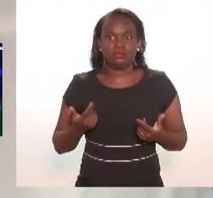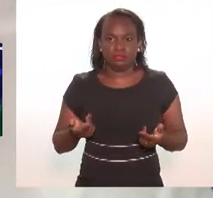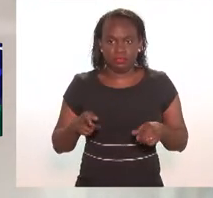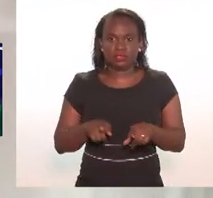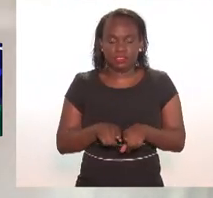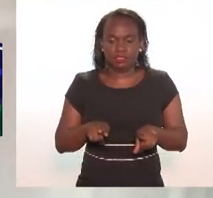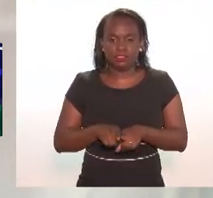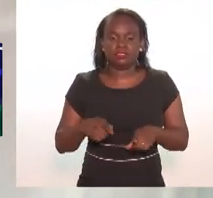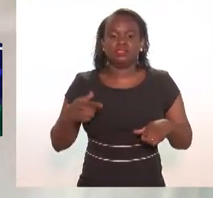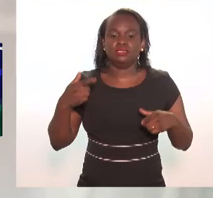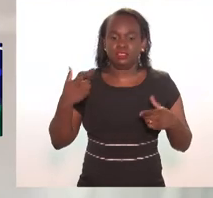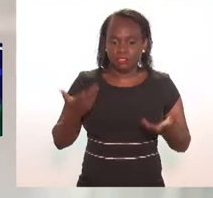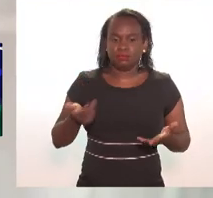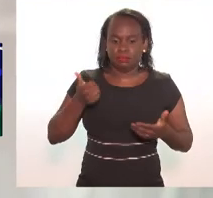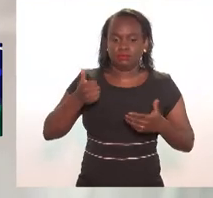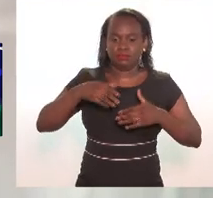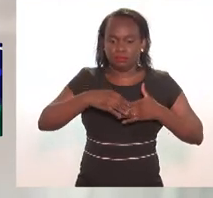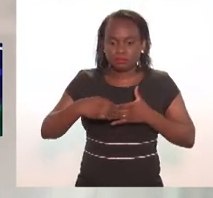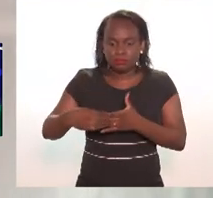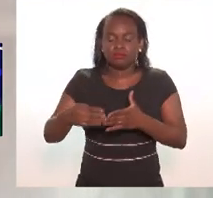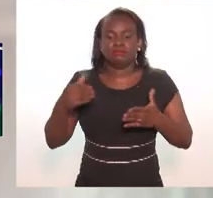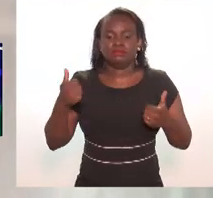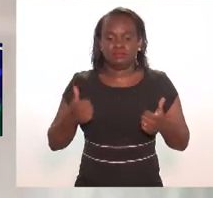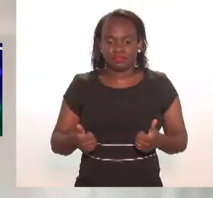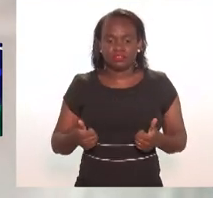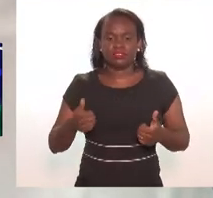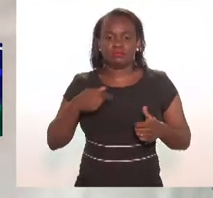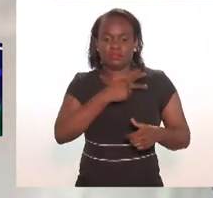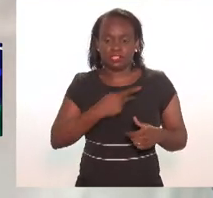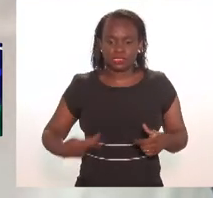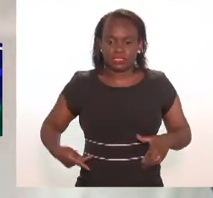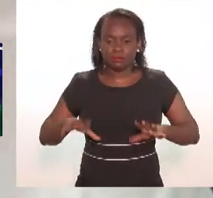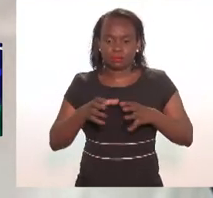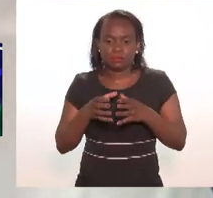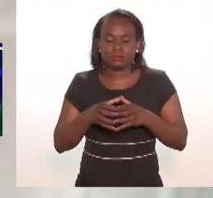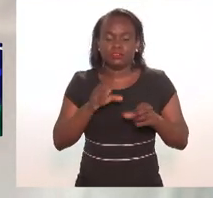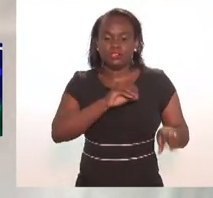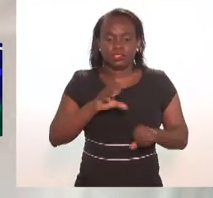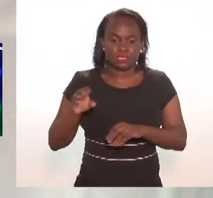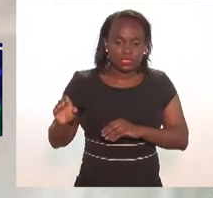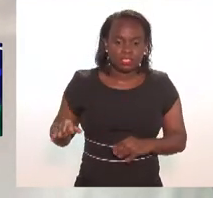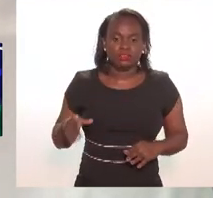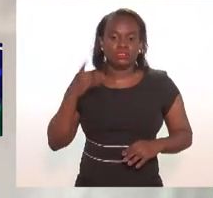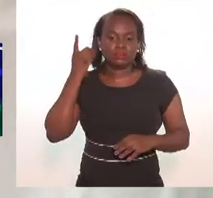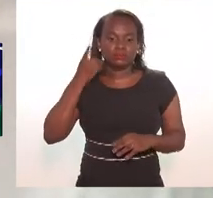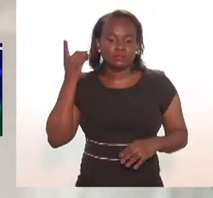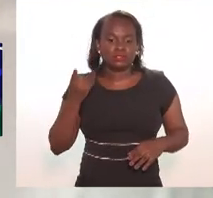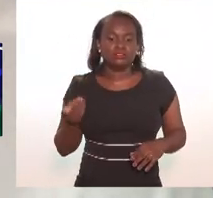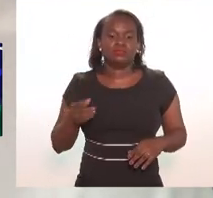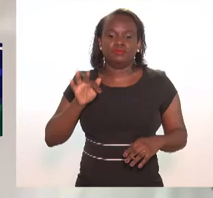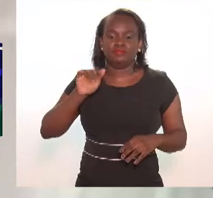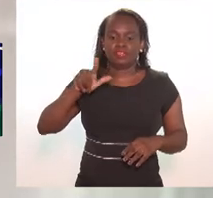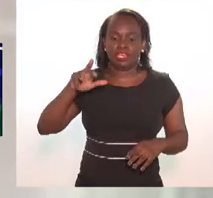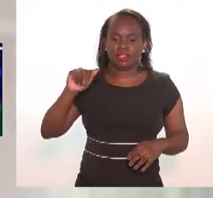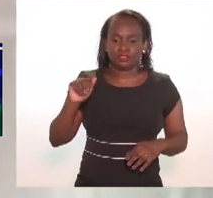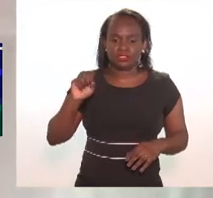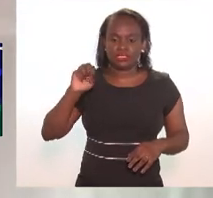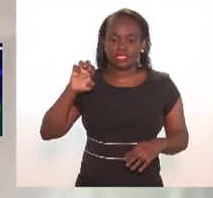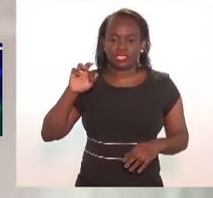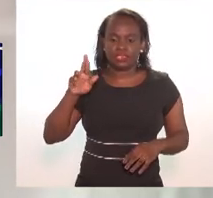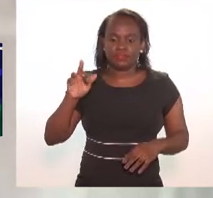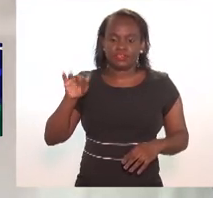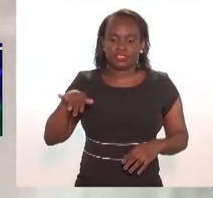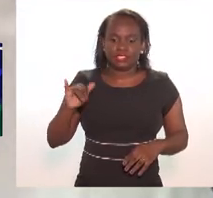muito bem conduzido pelo presidente da nossa Comissão de Educação, o deputado Flávio Serafini, junto com